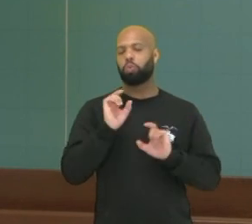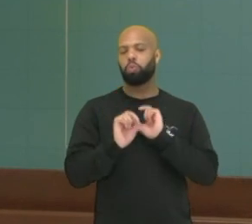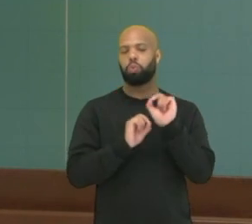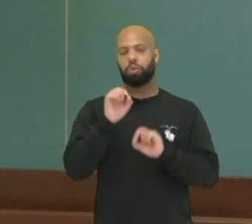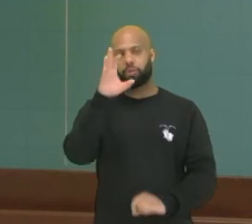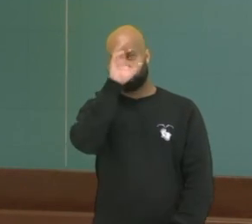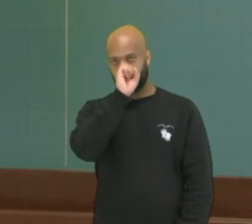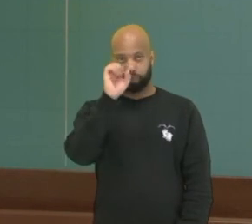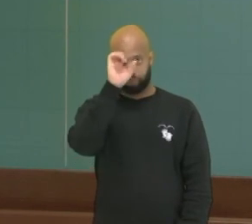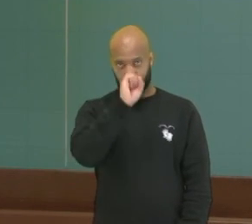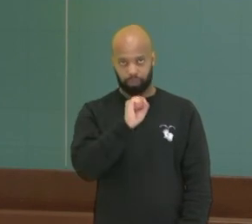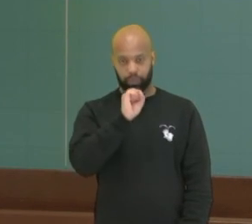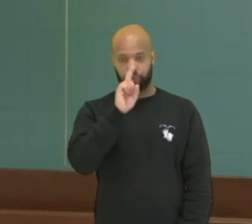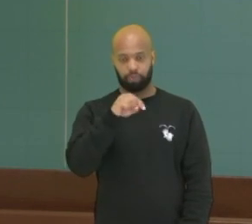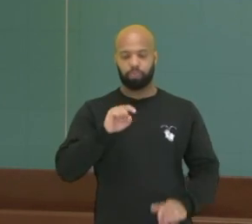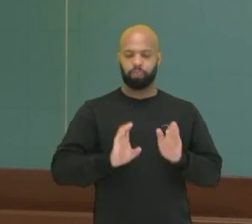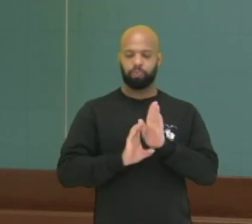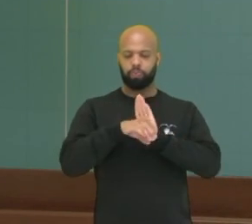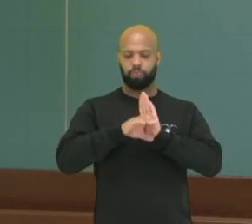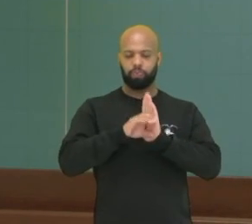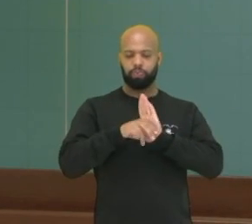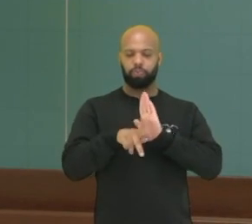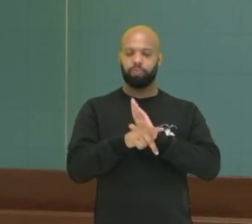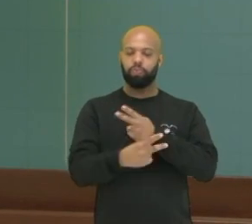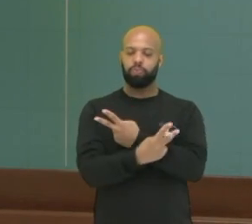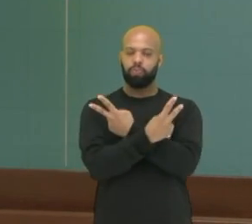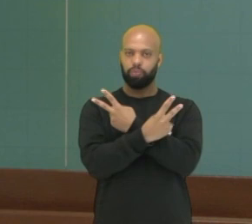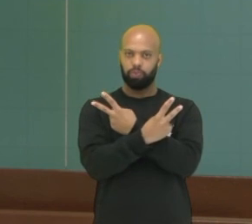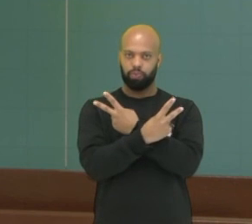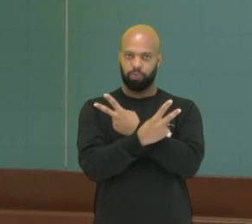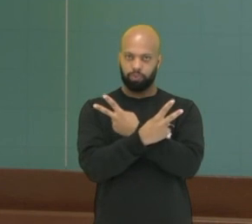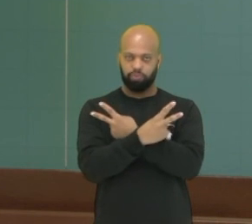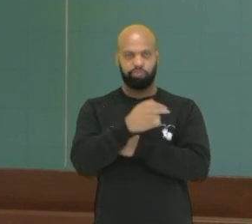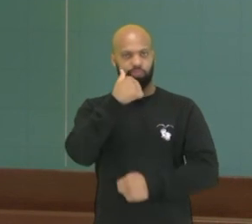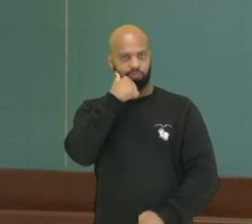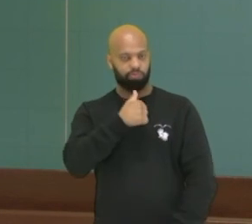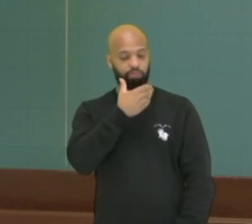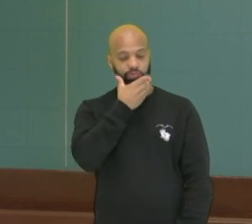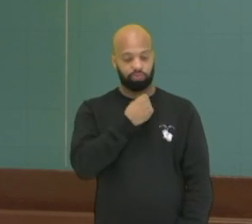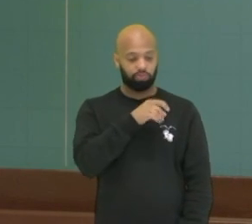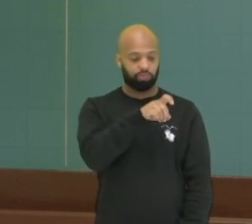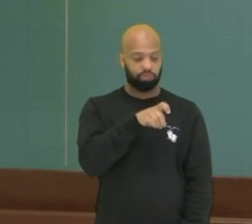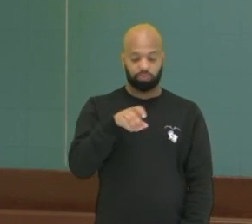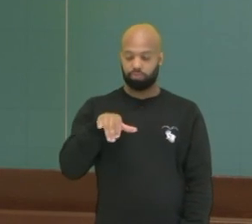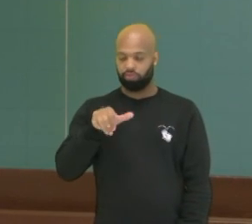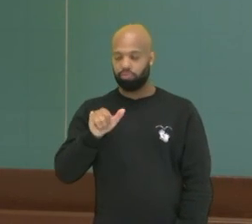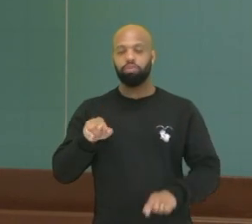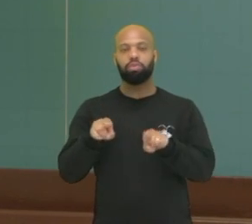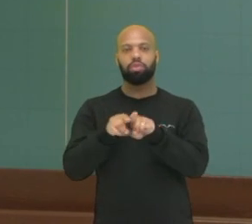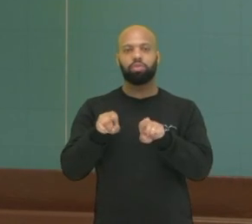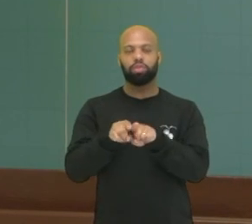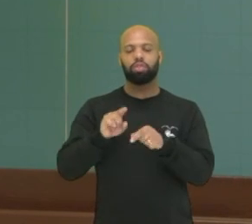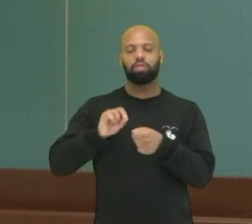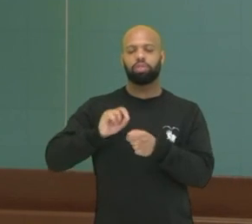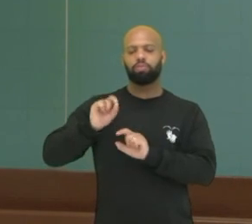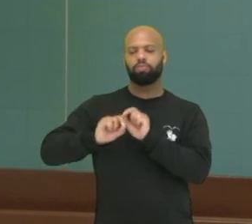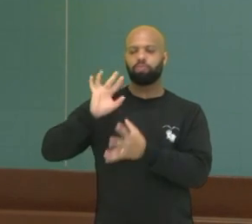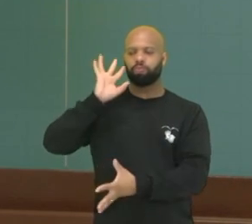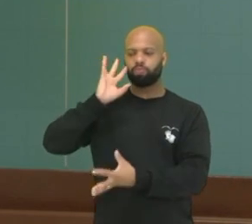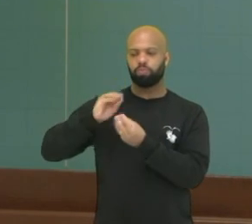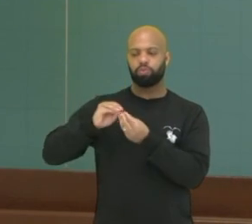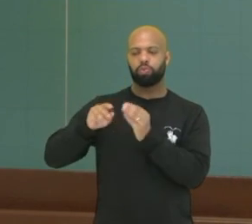aula, falamos sobre conceitos dos cromossomos sexuais, X e Y, e fizemos interpretações